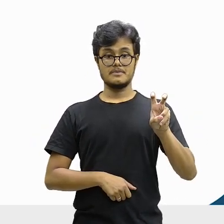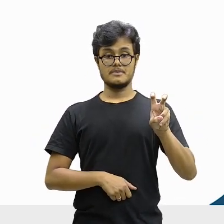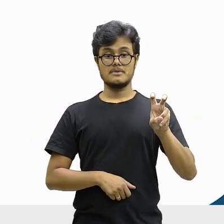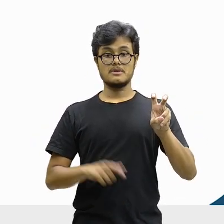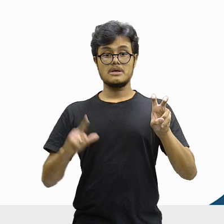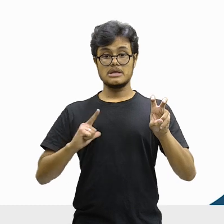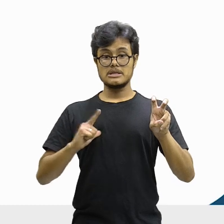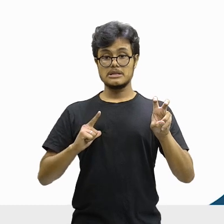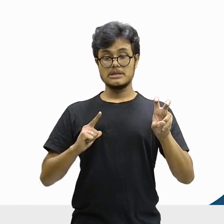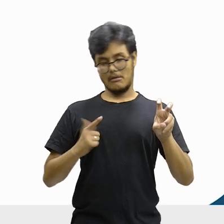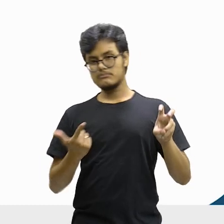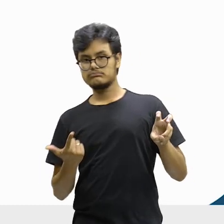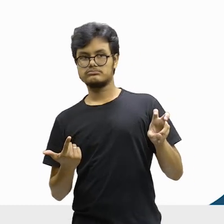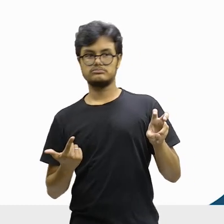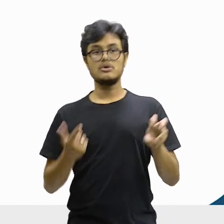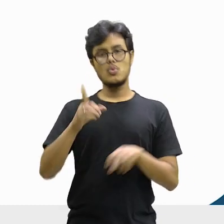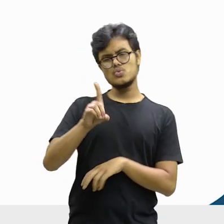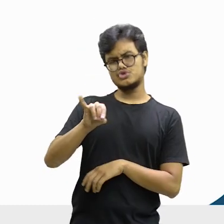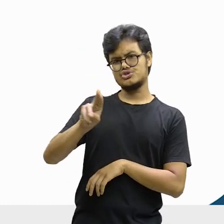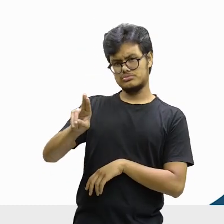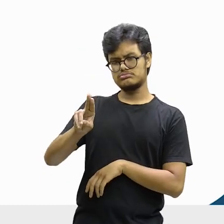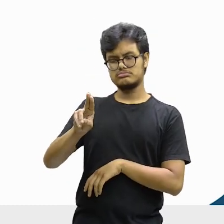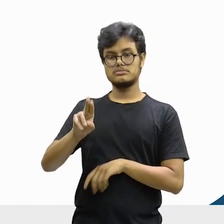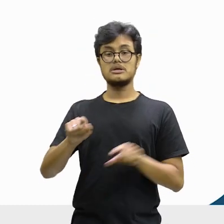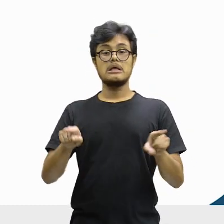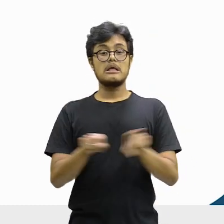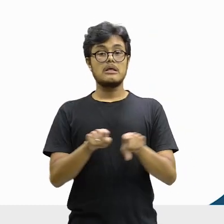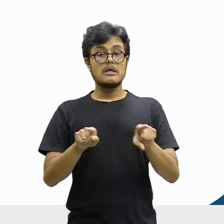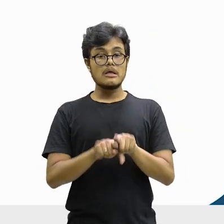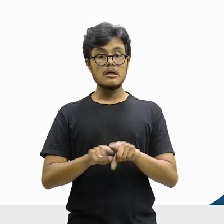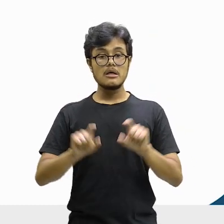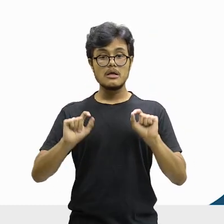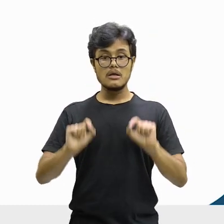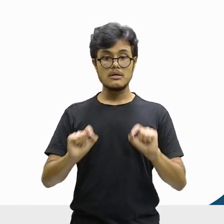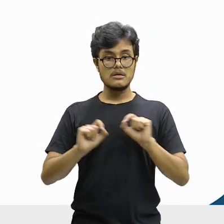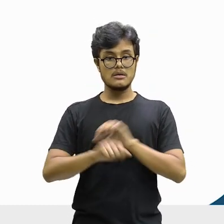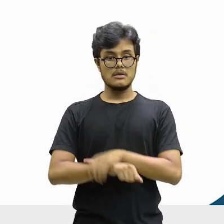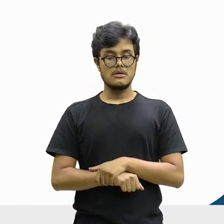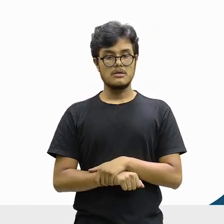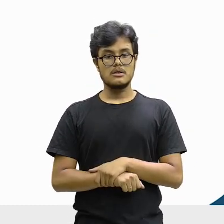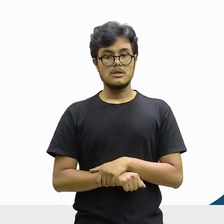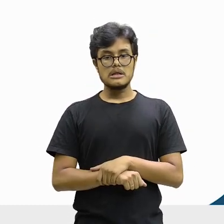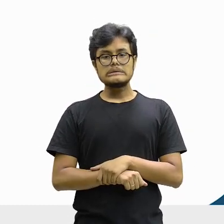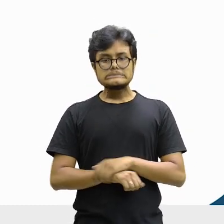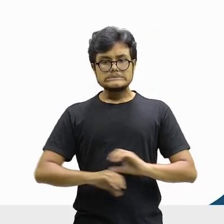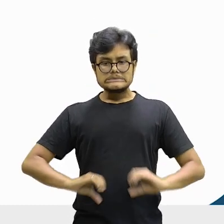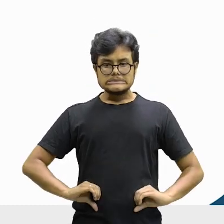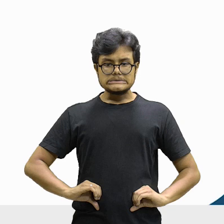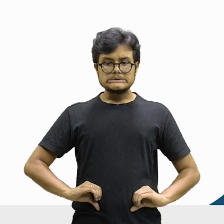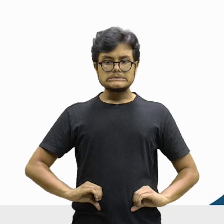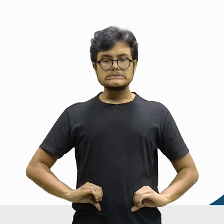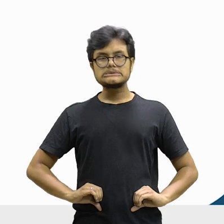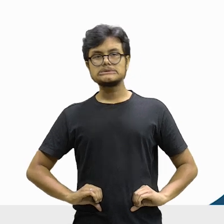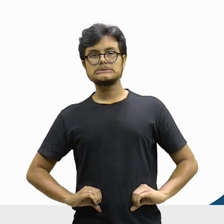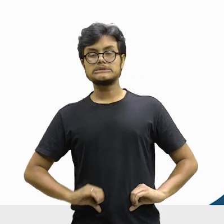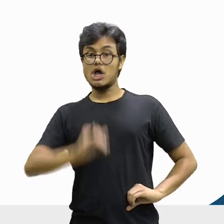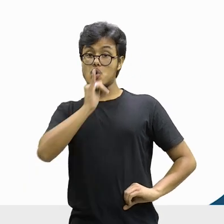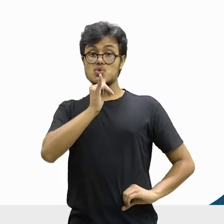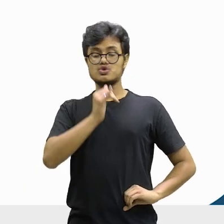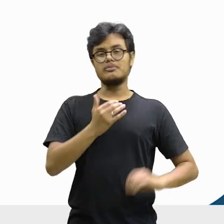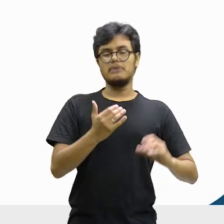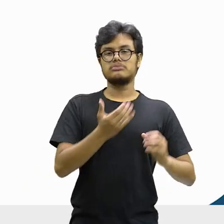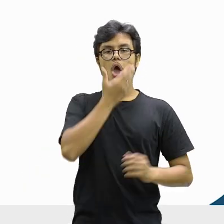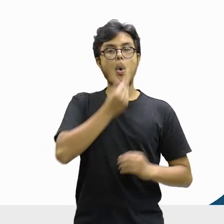dispositivos intrauterinos, o famoso DIU, impede a implantação do embrião, laqueadura tubária, e previne